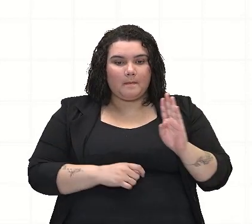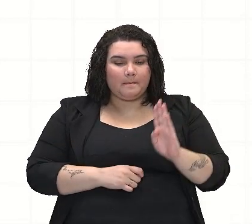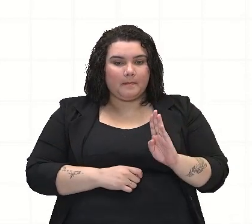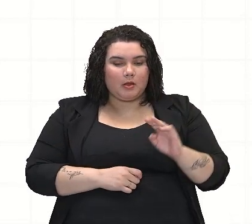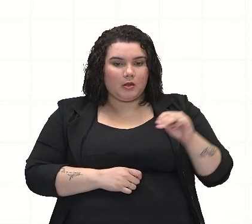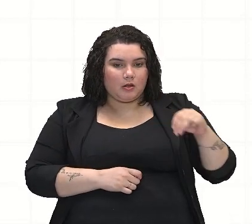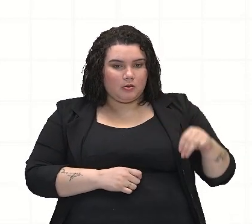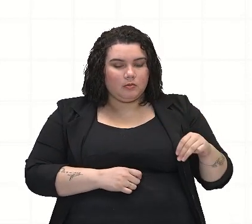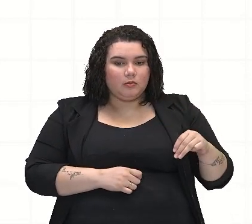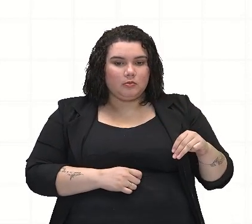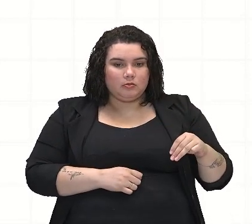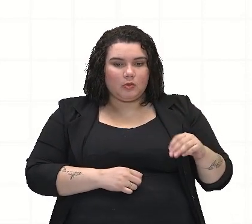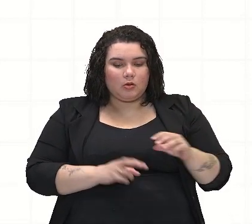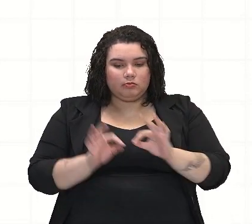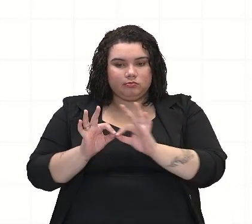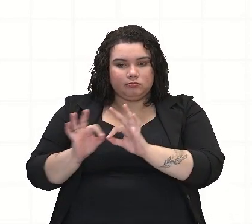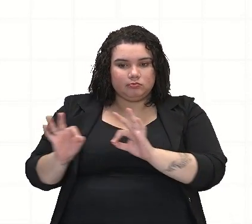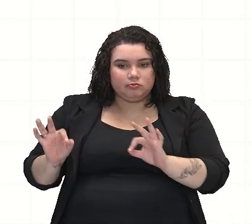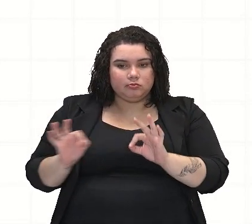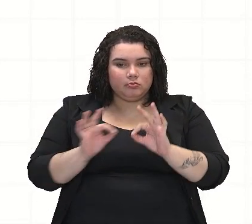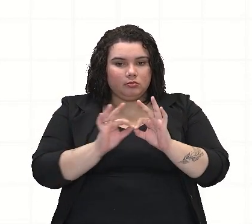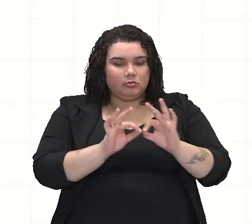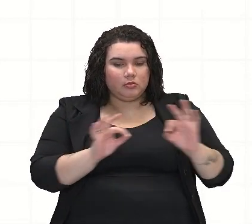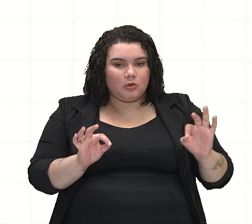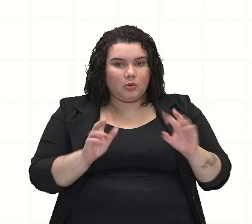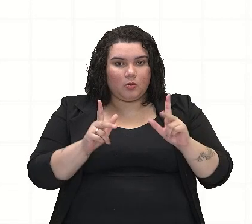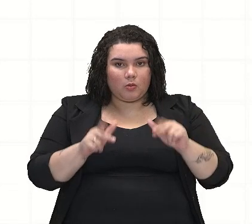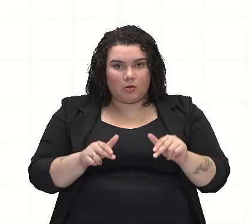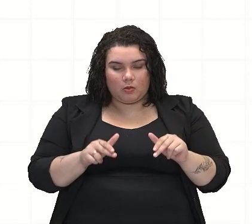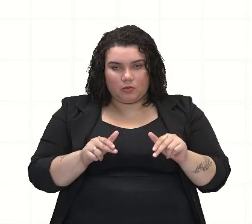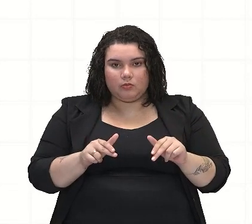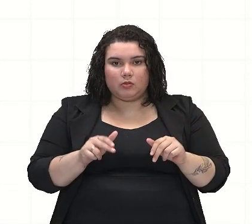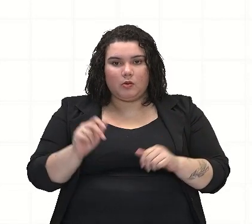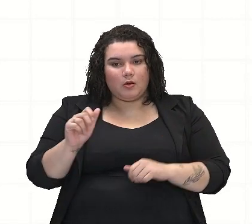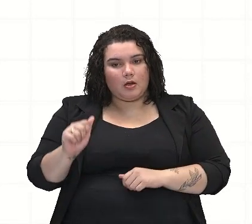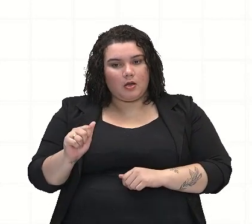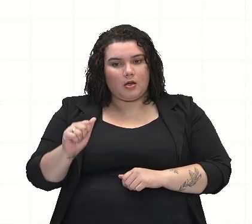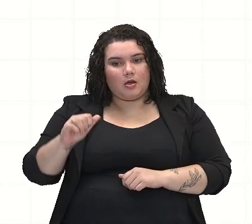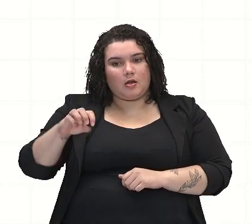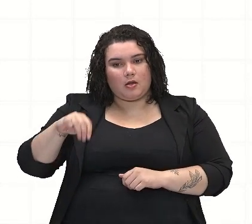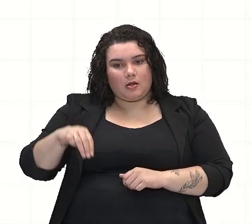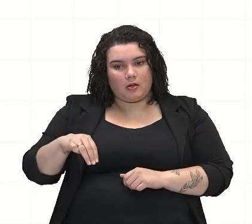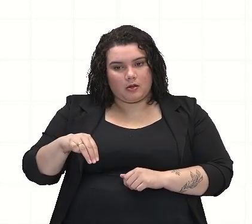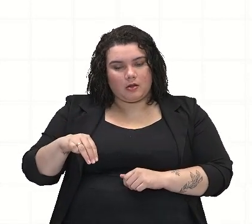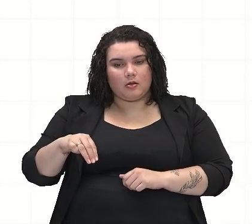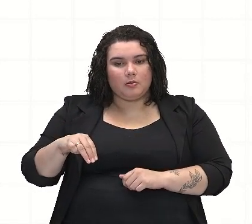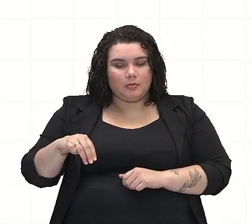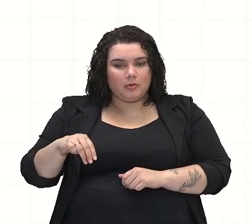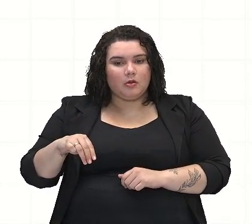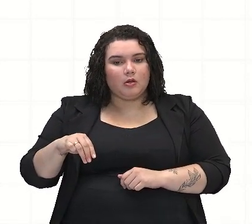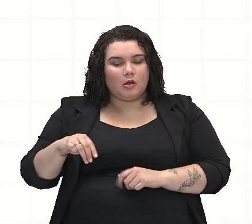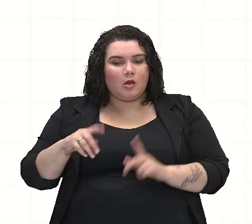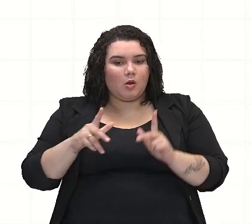tem a mesma distância. Então, AM, tá?